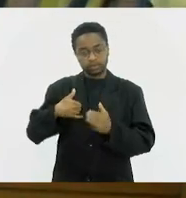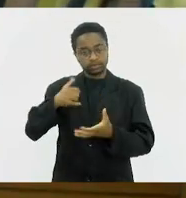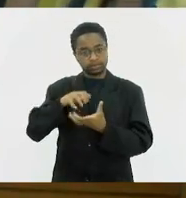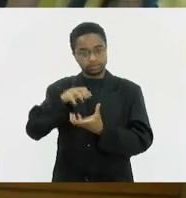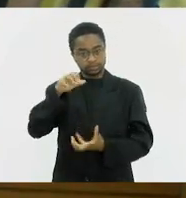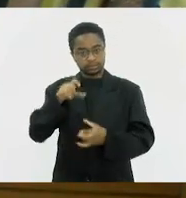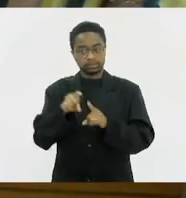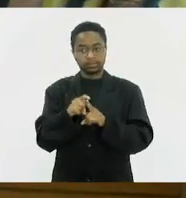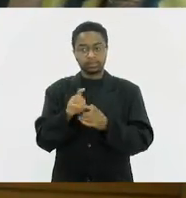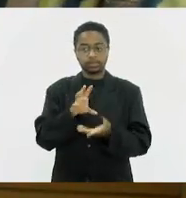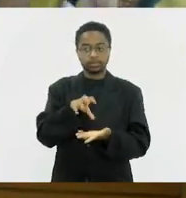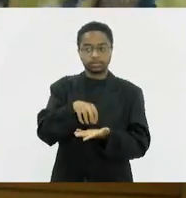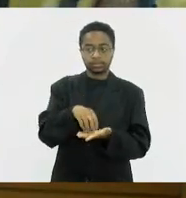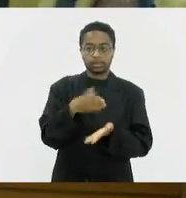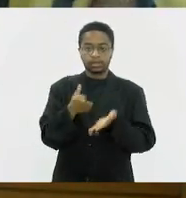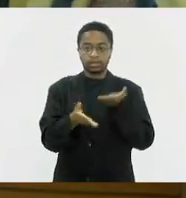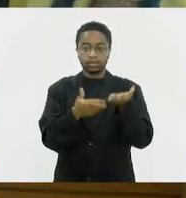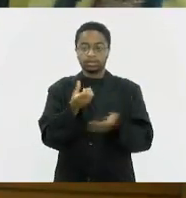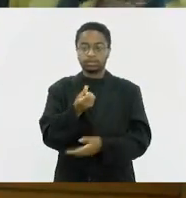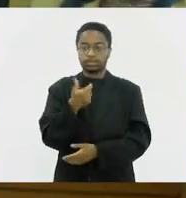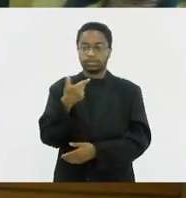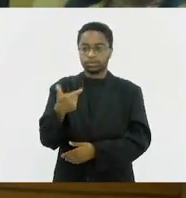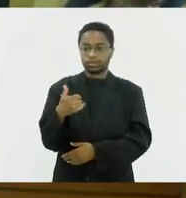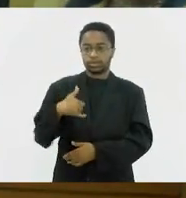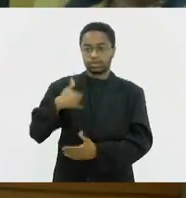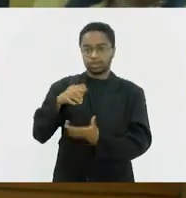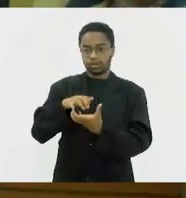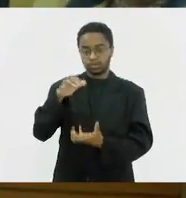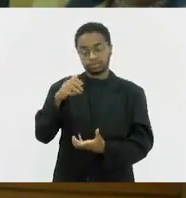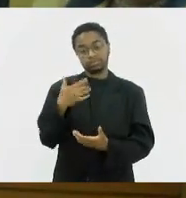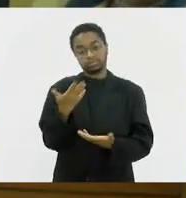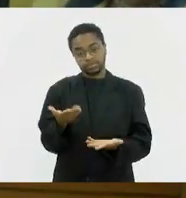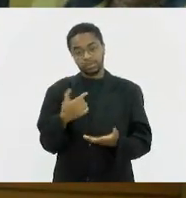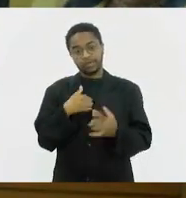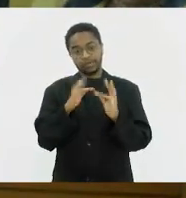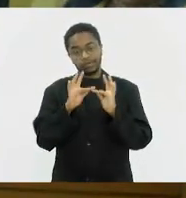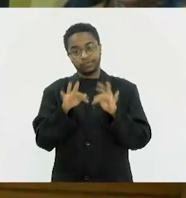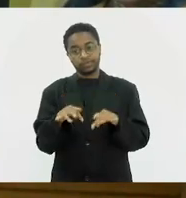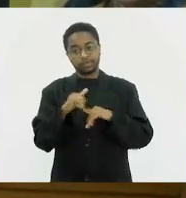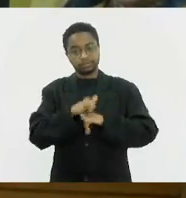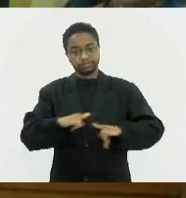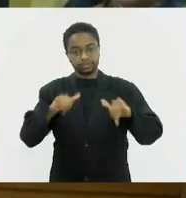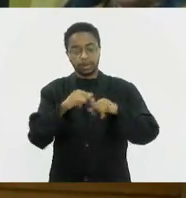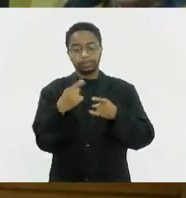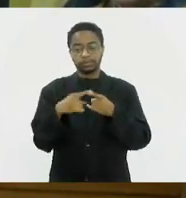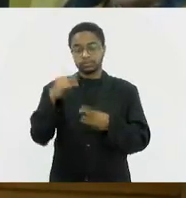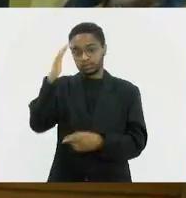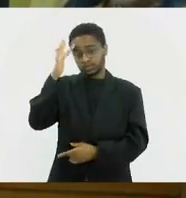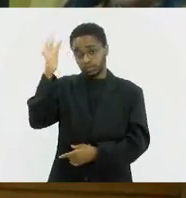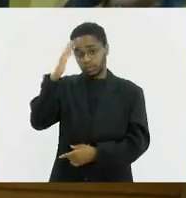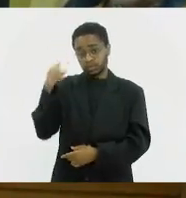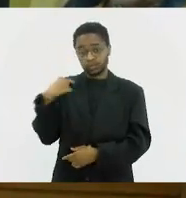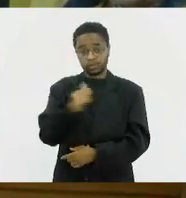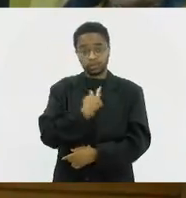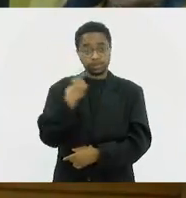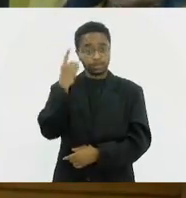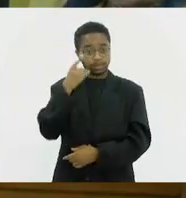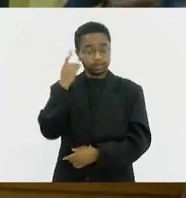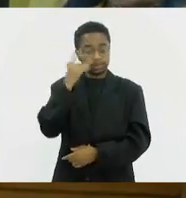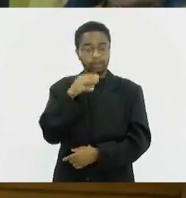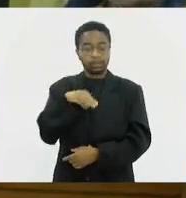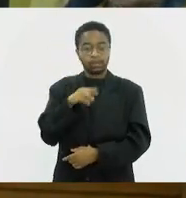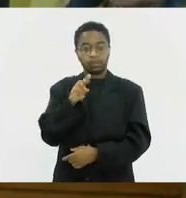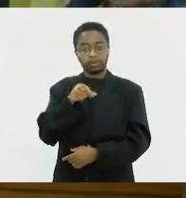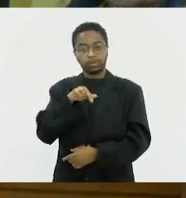atenderá 62 idosos. Eu encerraria com ele, porque isso era um grande sonho do nosso deputado Munir e do